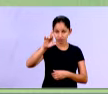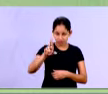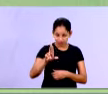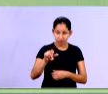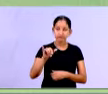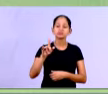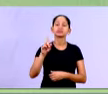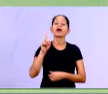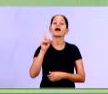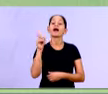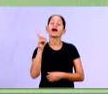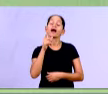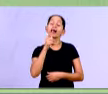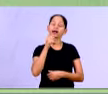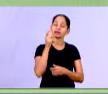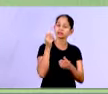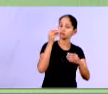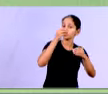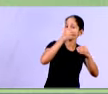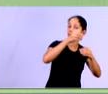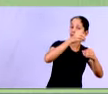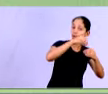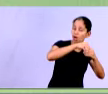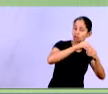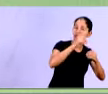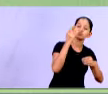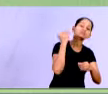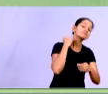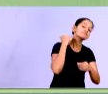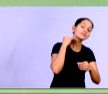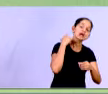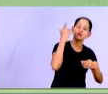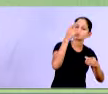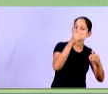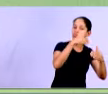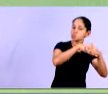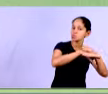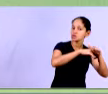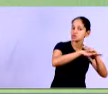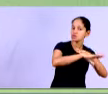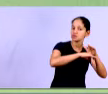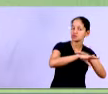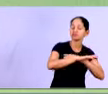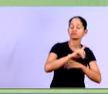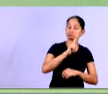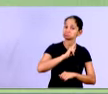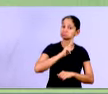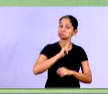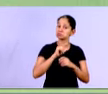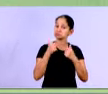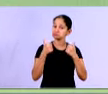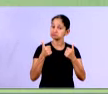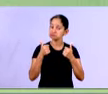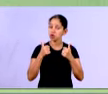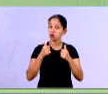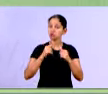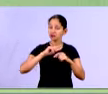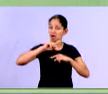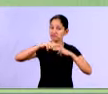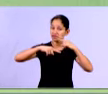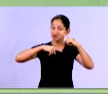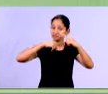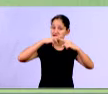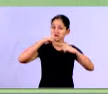um fundo de investimento, ok? Esse fundo de investimento rende muito bem, rende uma taxa